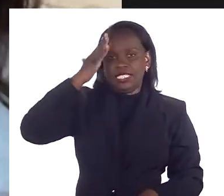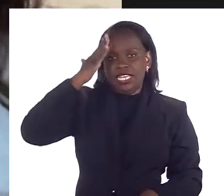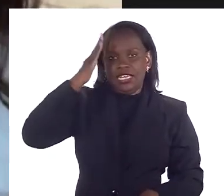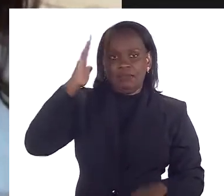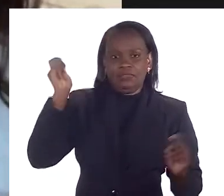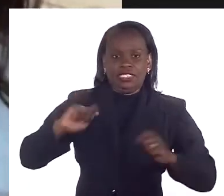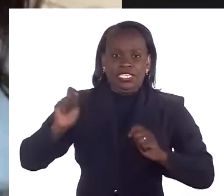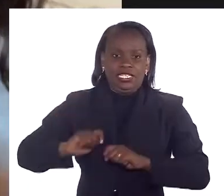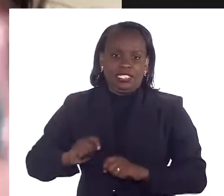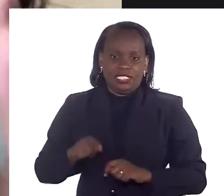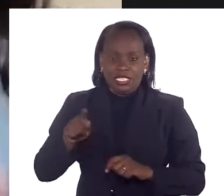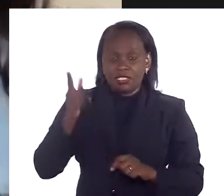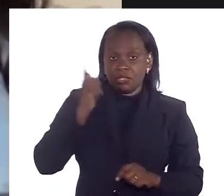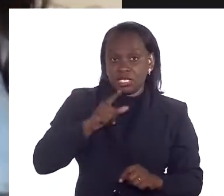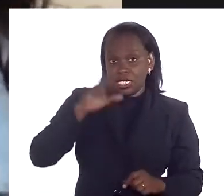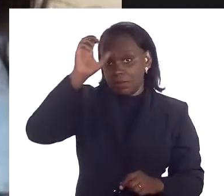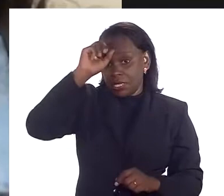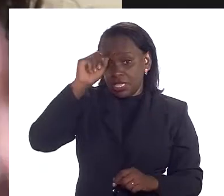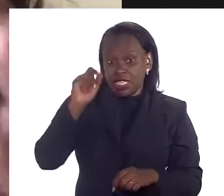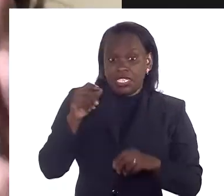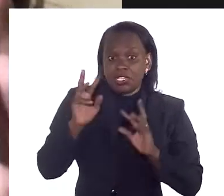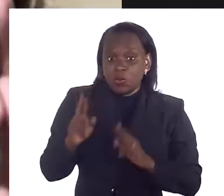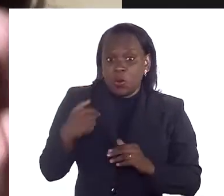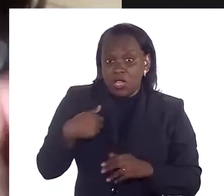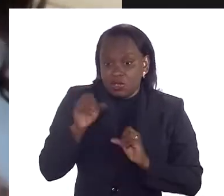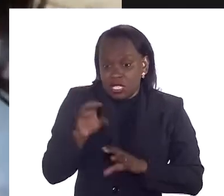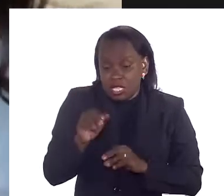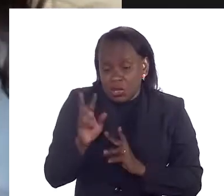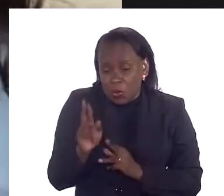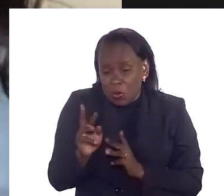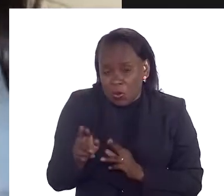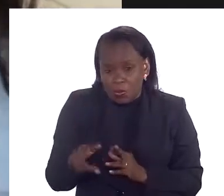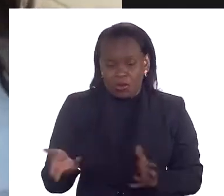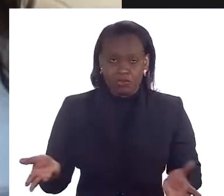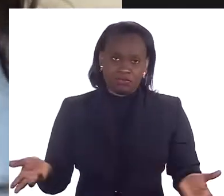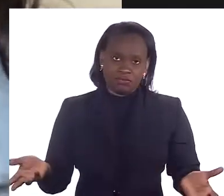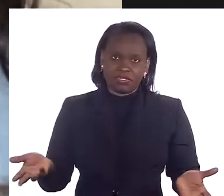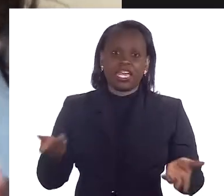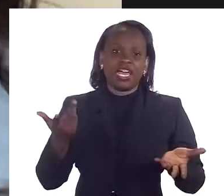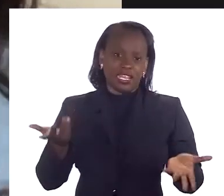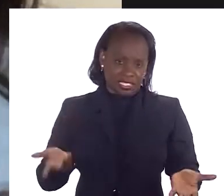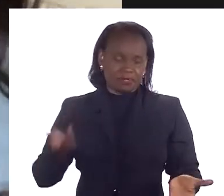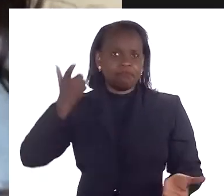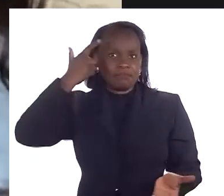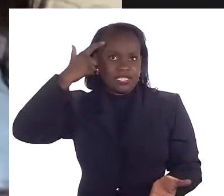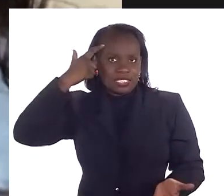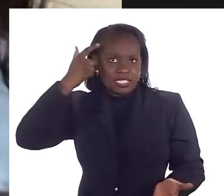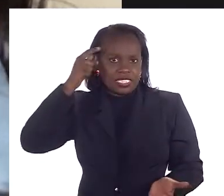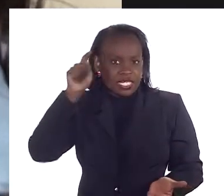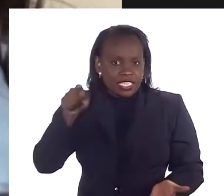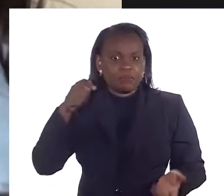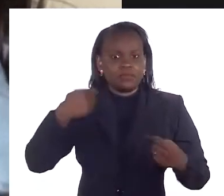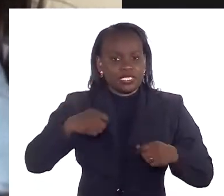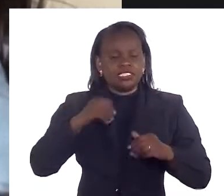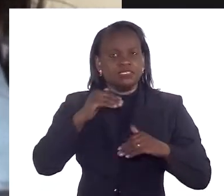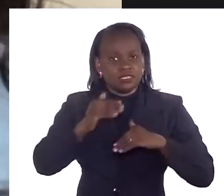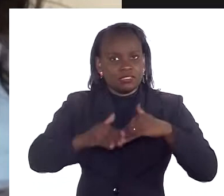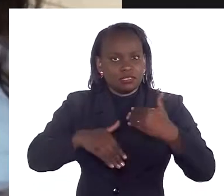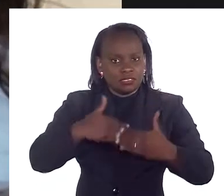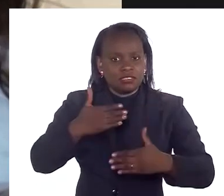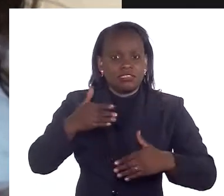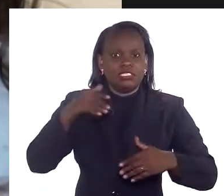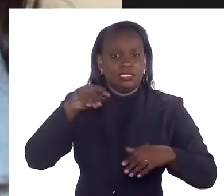vai saber aprender e que vai conseguir aprender exatamente do jeitinho que ele ensinou. É esse tipo de pensamento que a gente precisa,